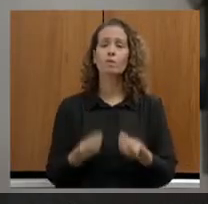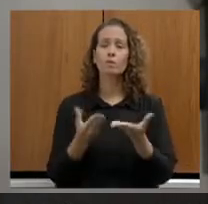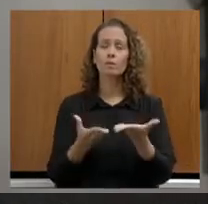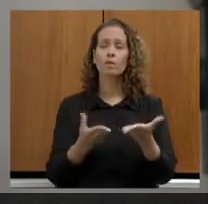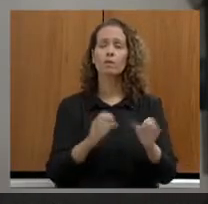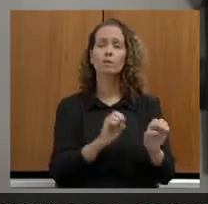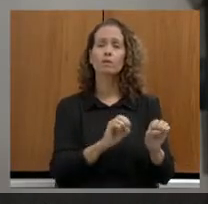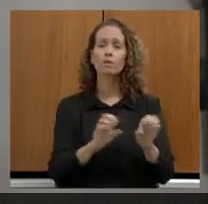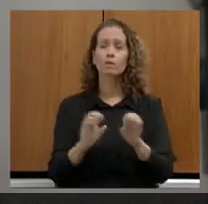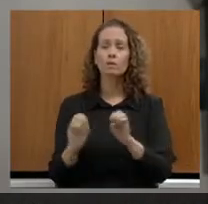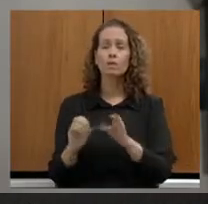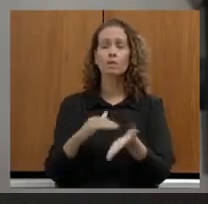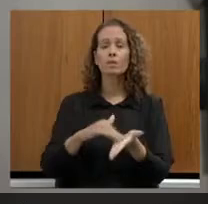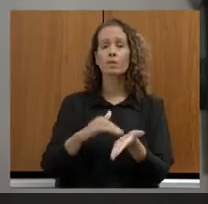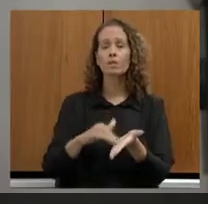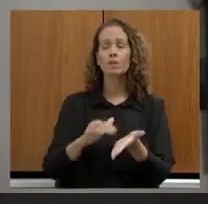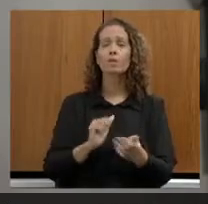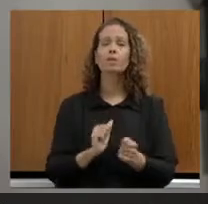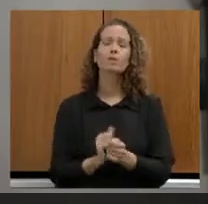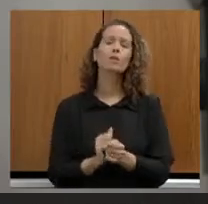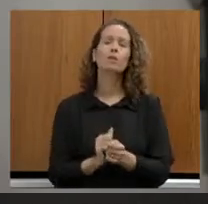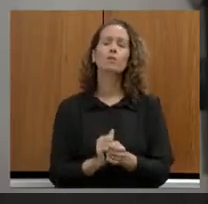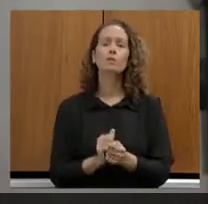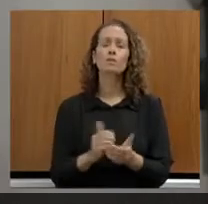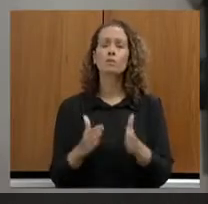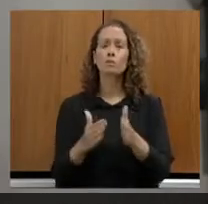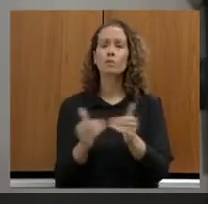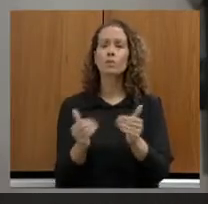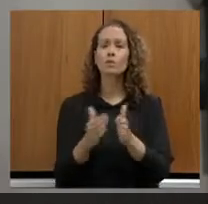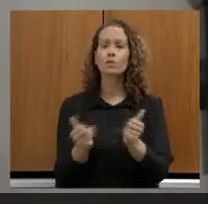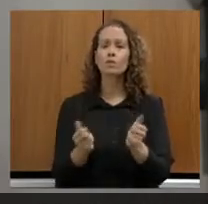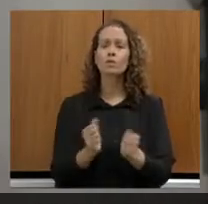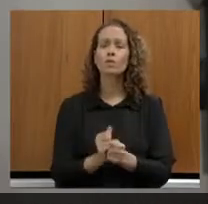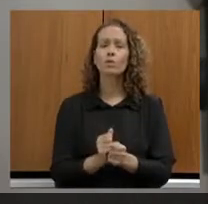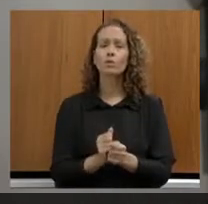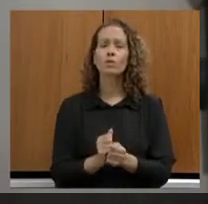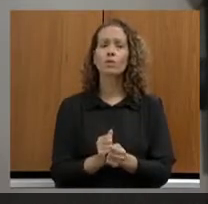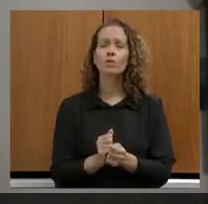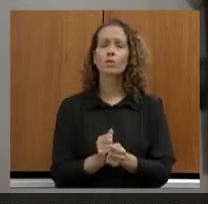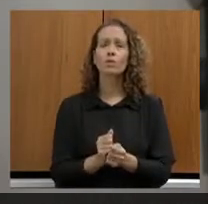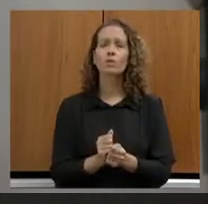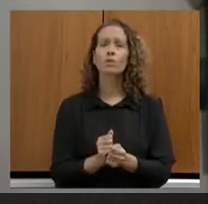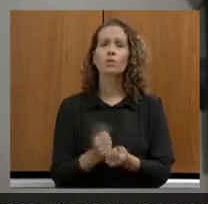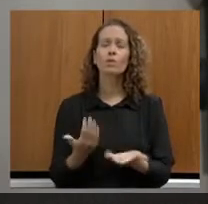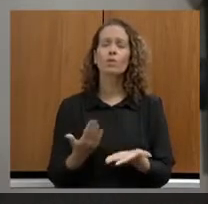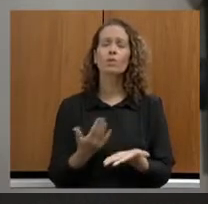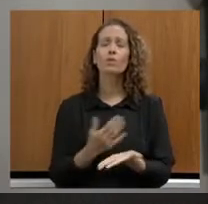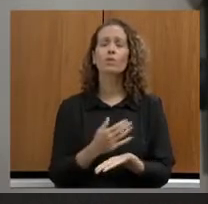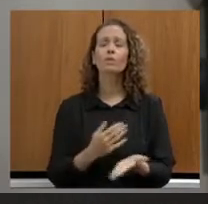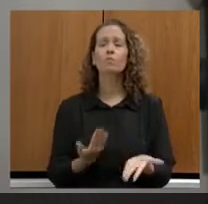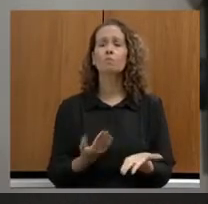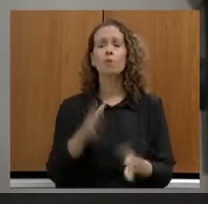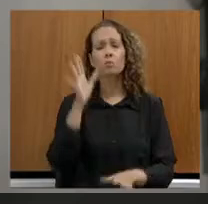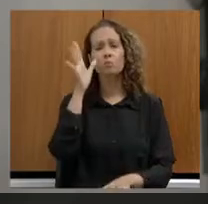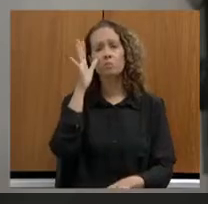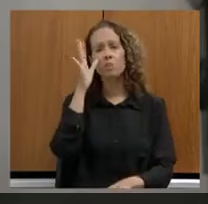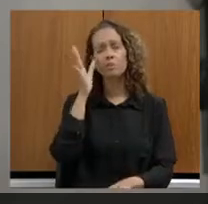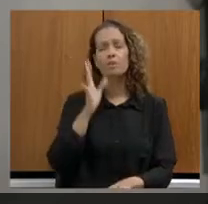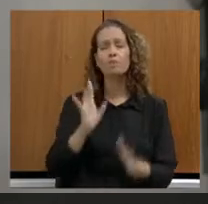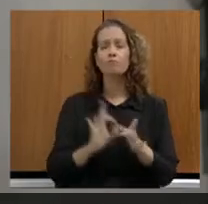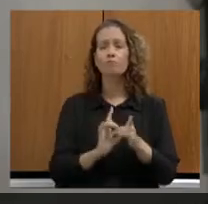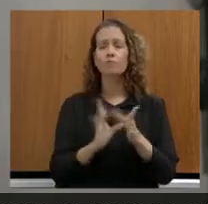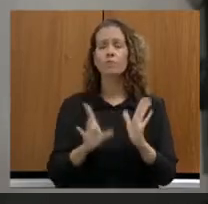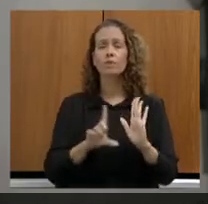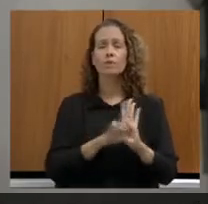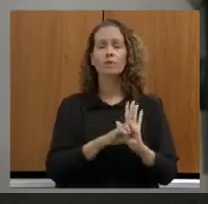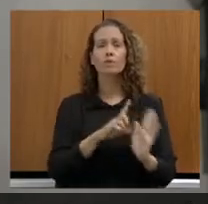estado educação pedindo providências para atualização dos vencimentos dos profissionais da educação em observância do disposto